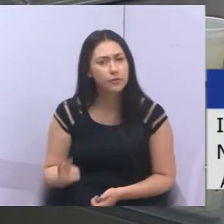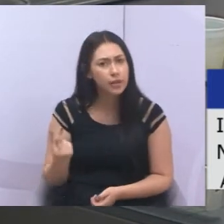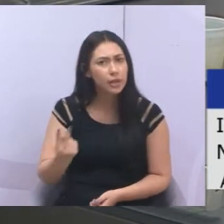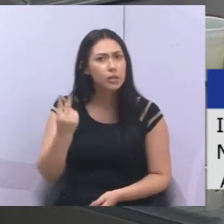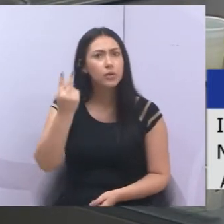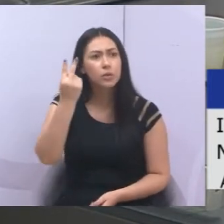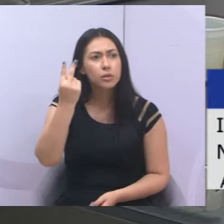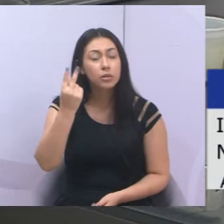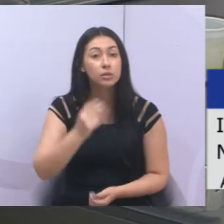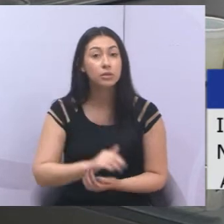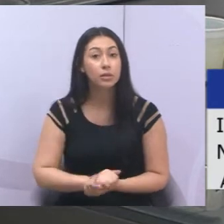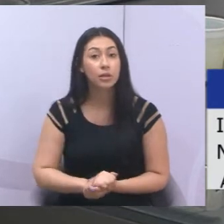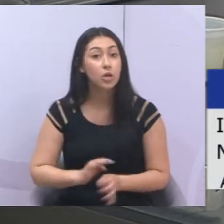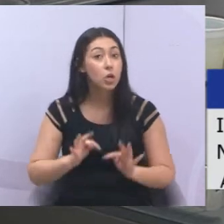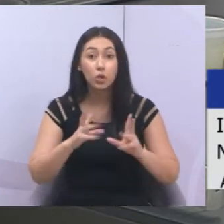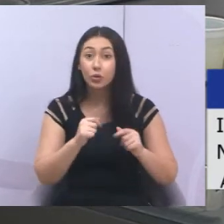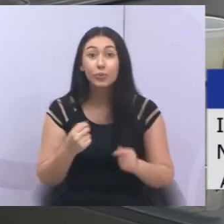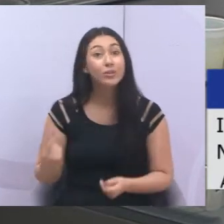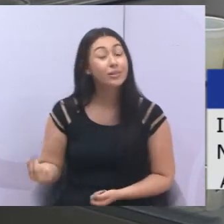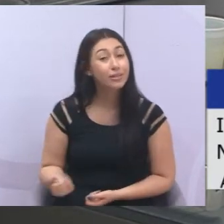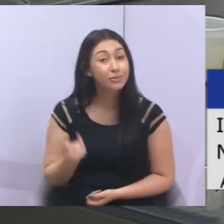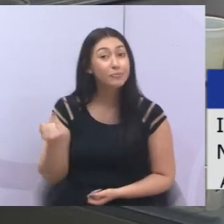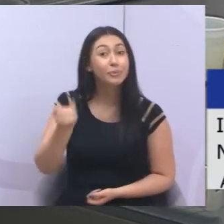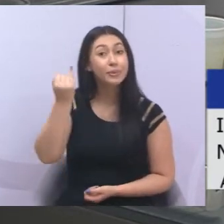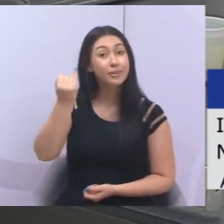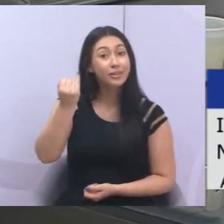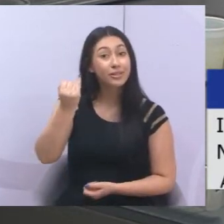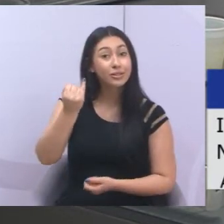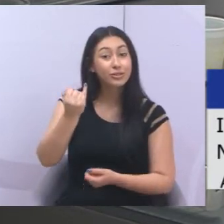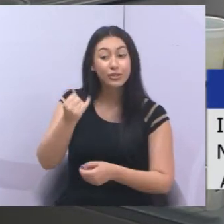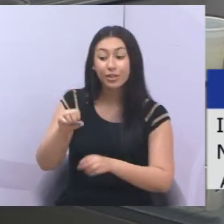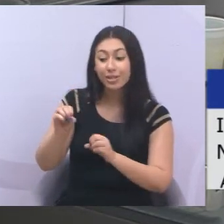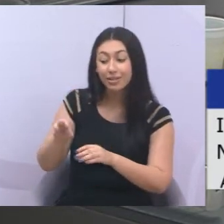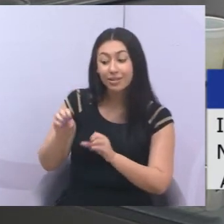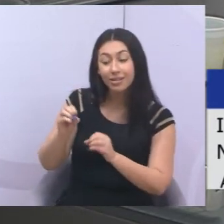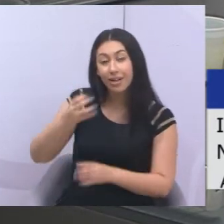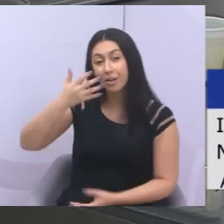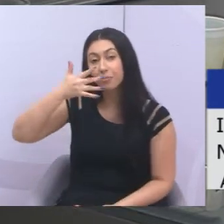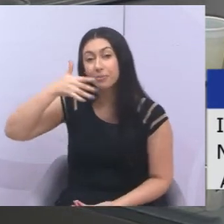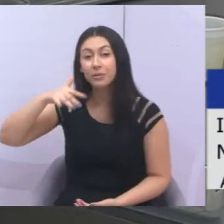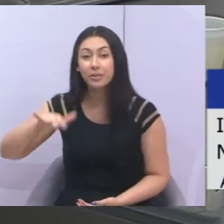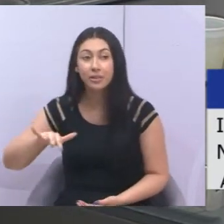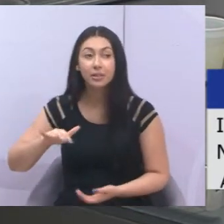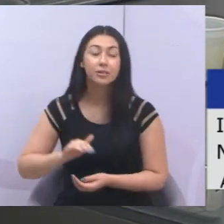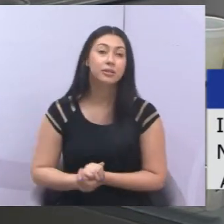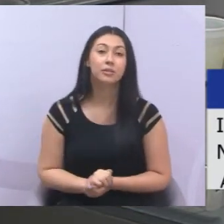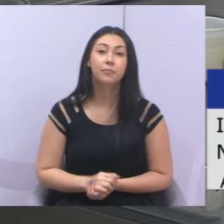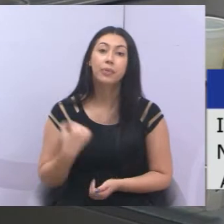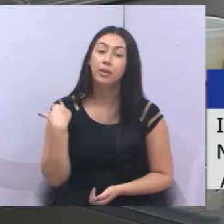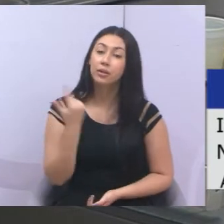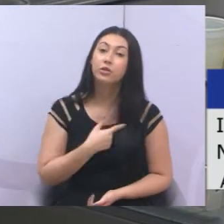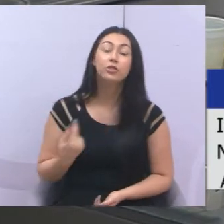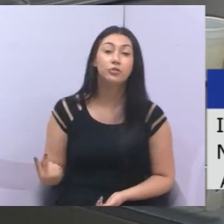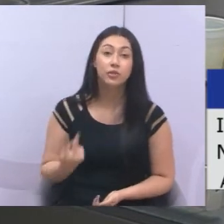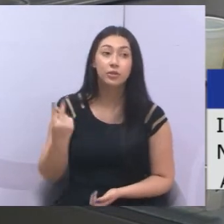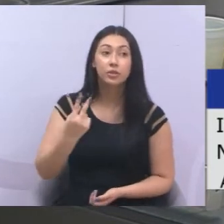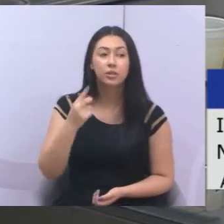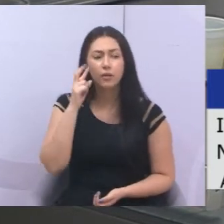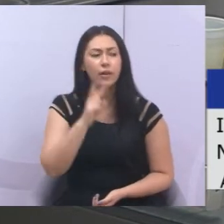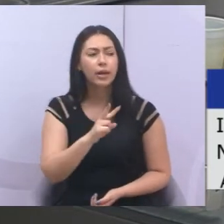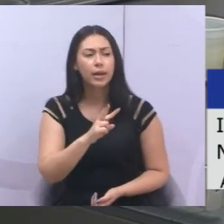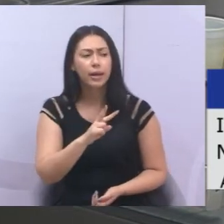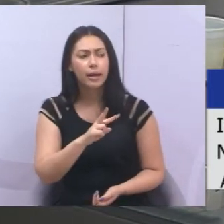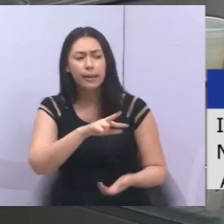que são muito importantes nessa fase inicial da vida das crianças. Né? E a gente valoriza, né? Ah, foi pênalti, não foi